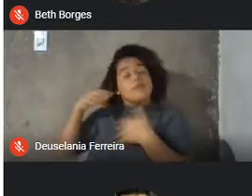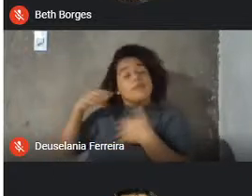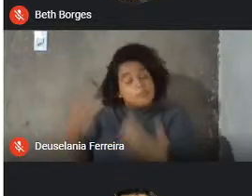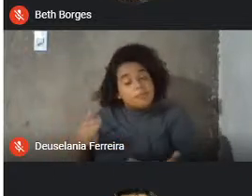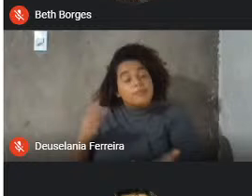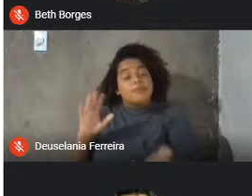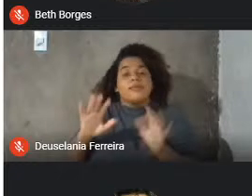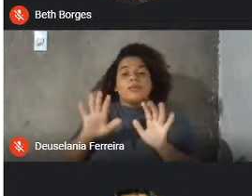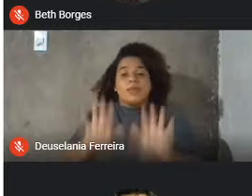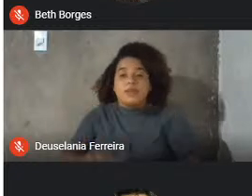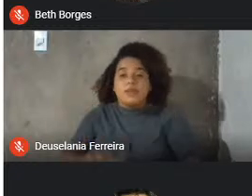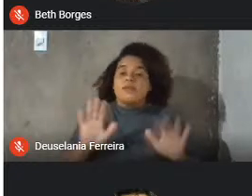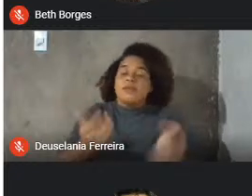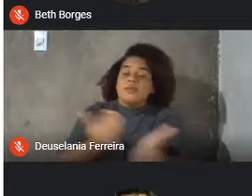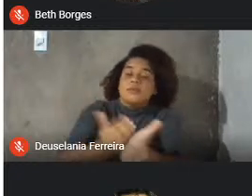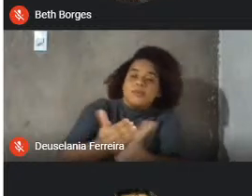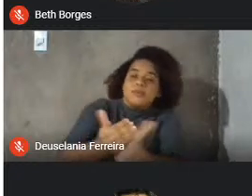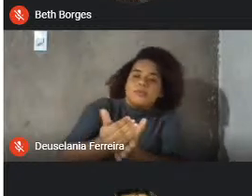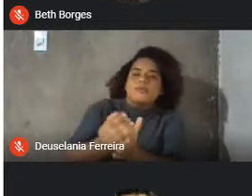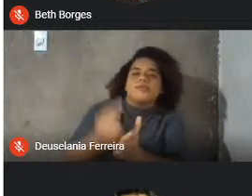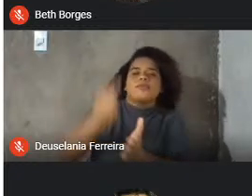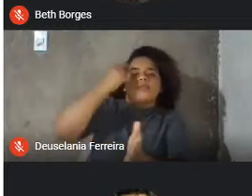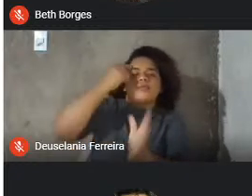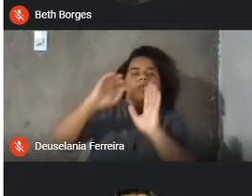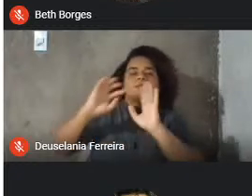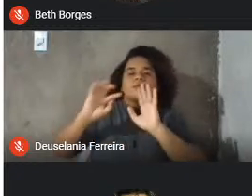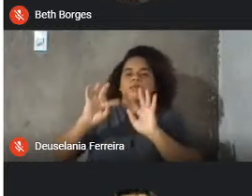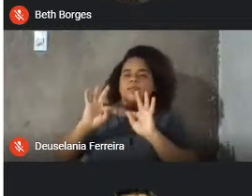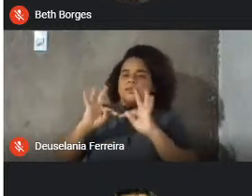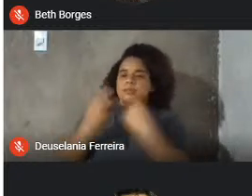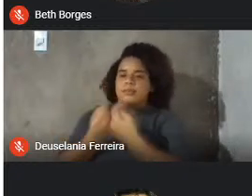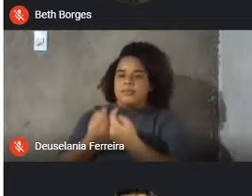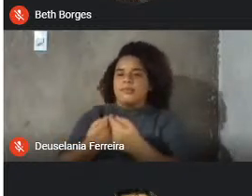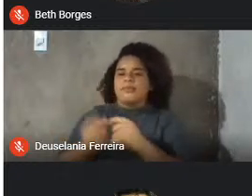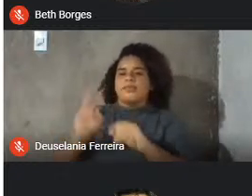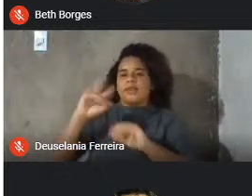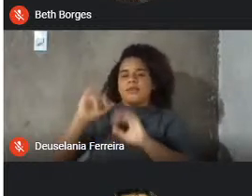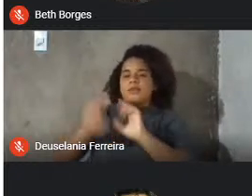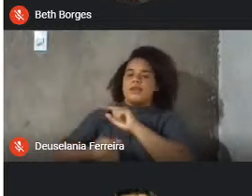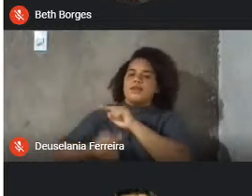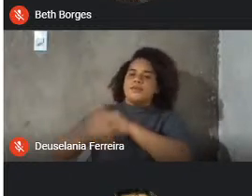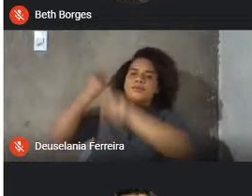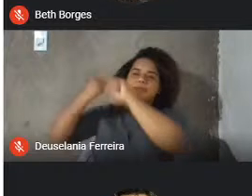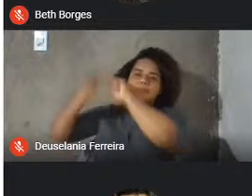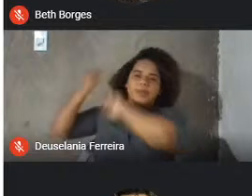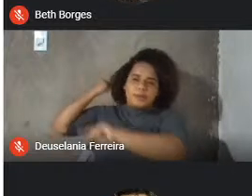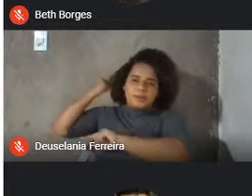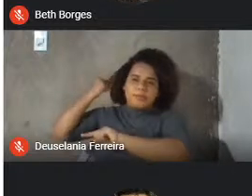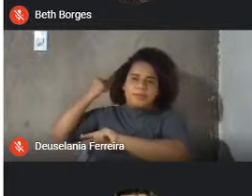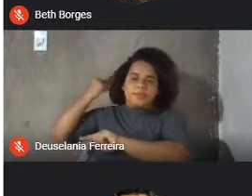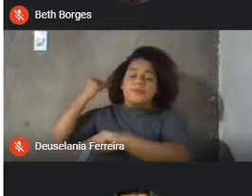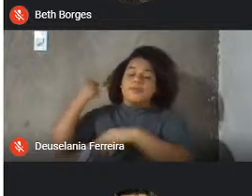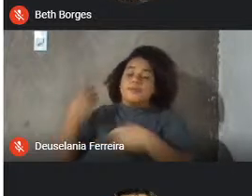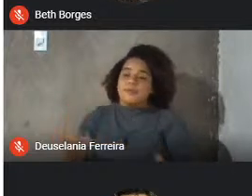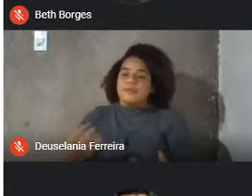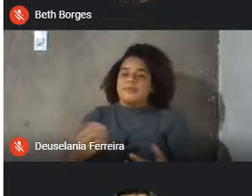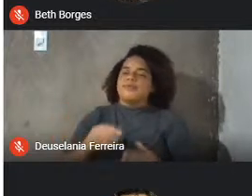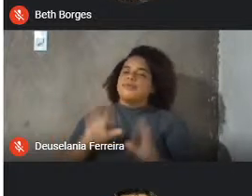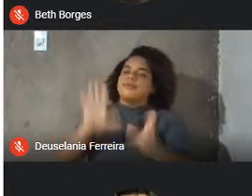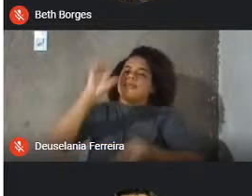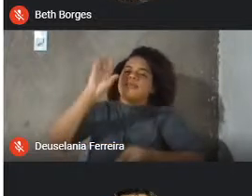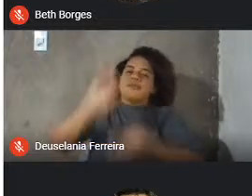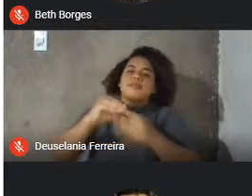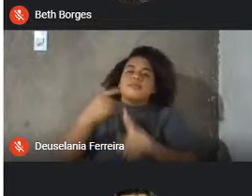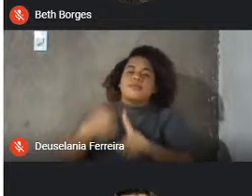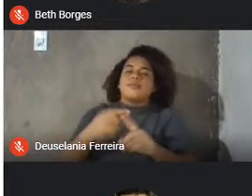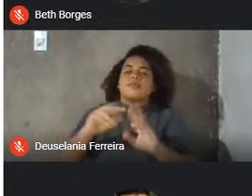essa questão da reparentalização parental, onde a gente vai lá nas origens. Resumindo, porque é muito vasto, o